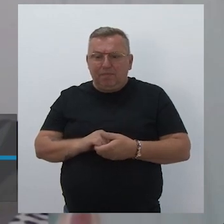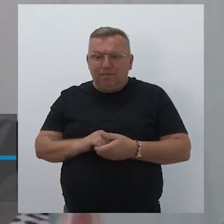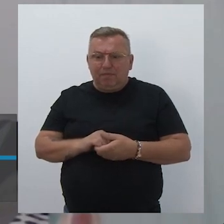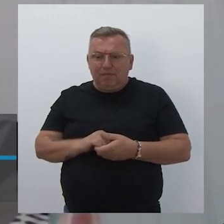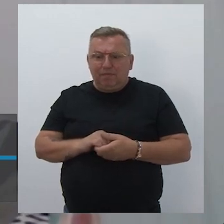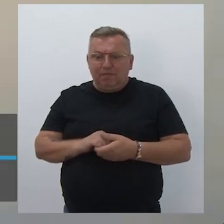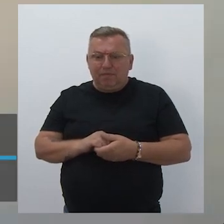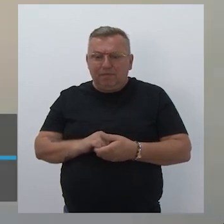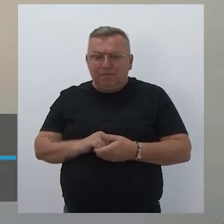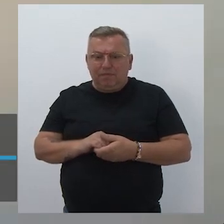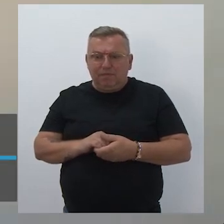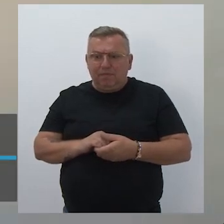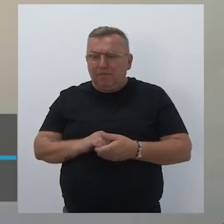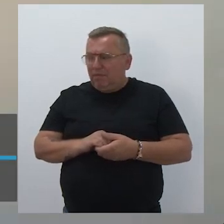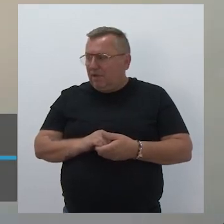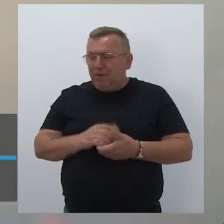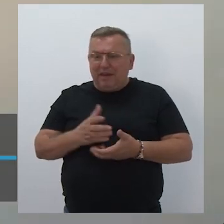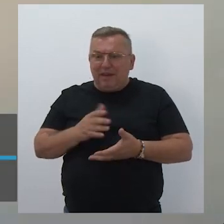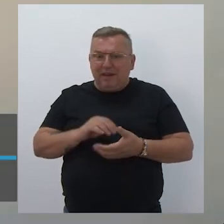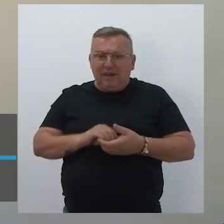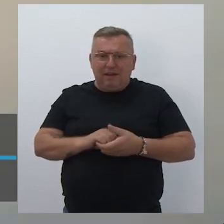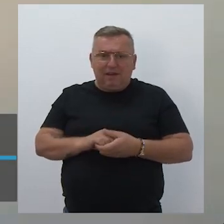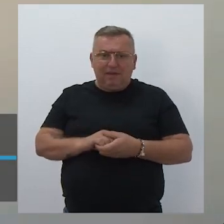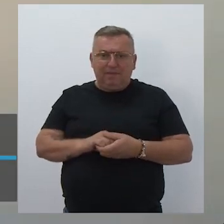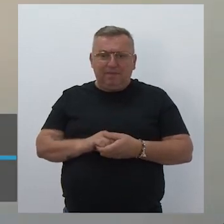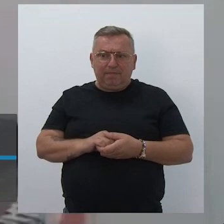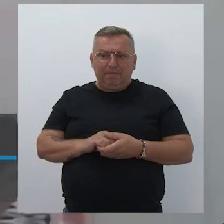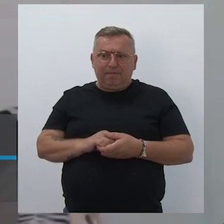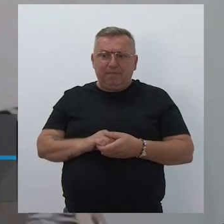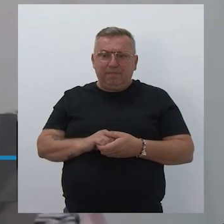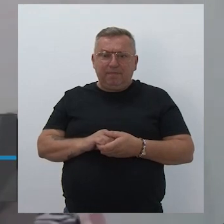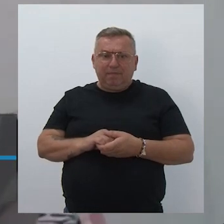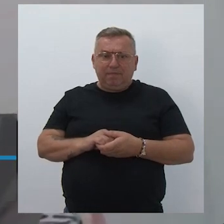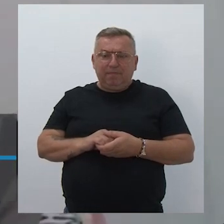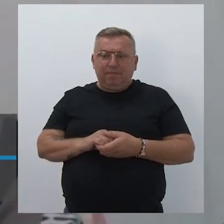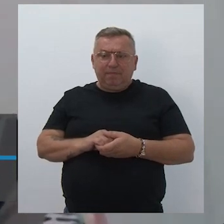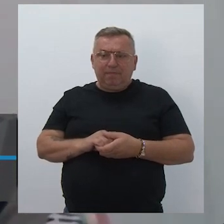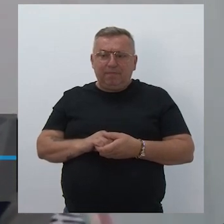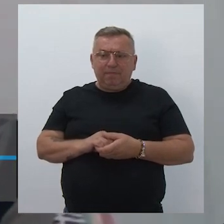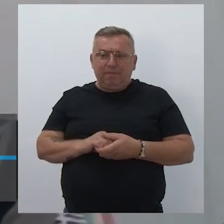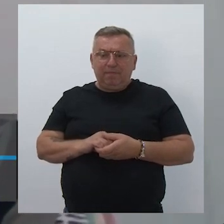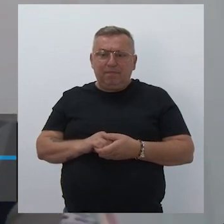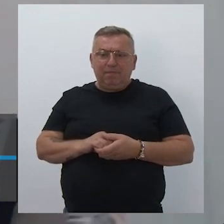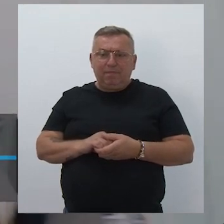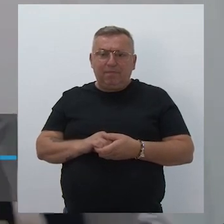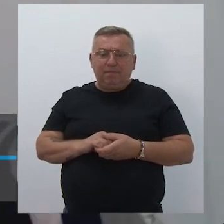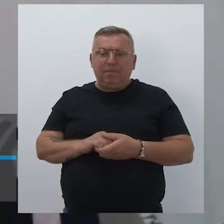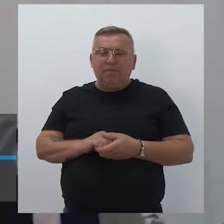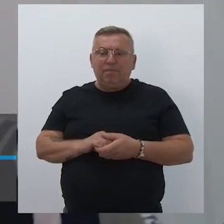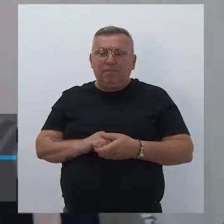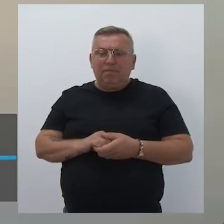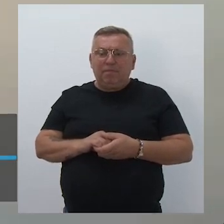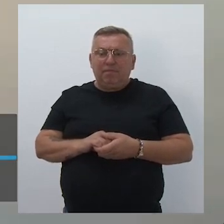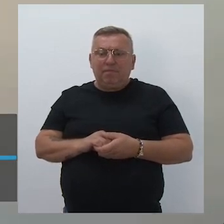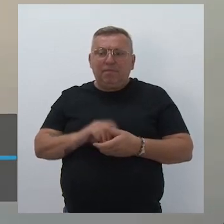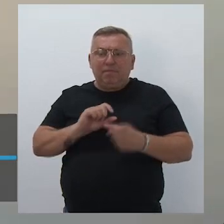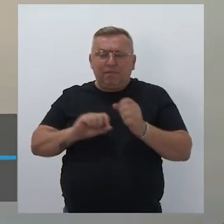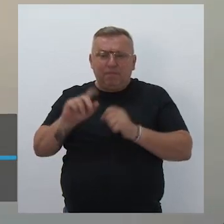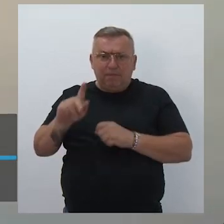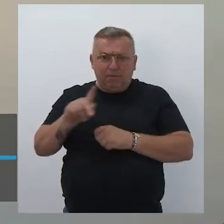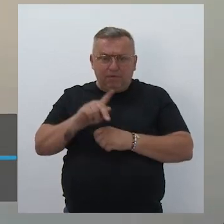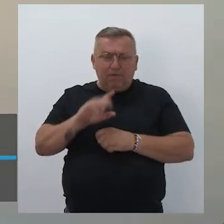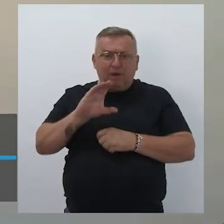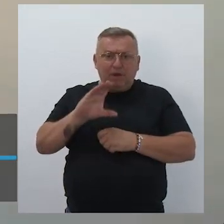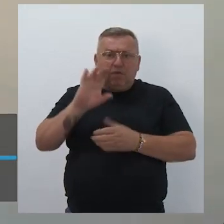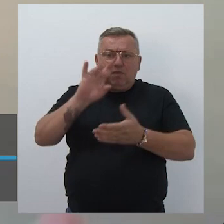para algumas aulas de itinerários mais pertinentes à realidade de cada cidade, de cada unidade escolar. Sim, professora, é isso